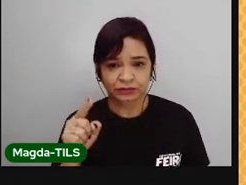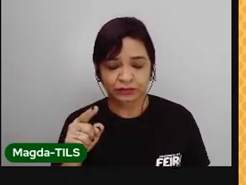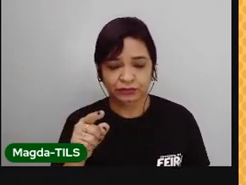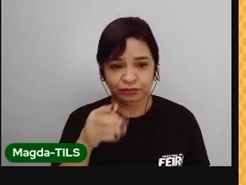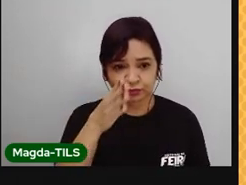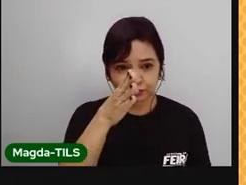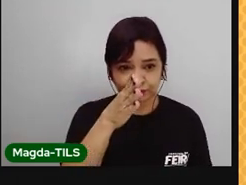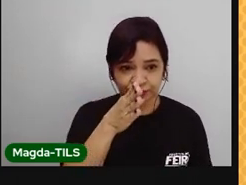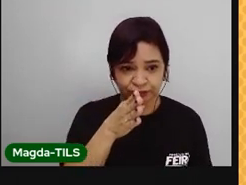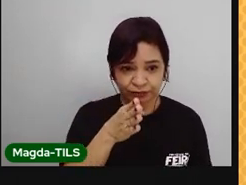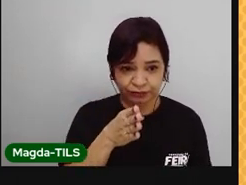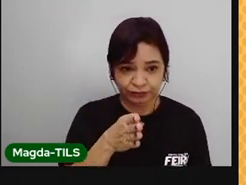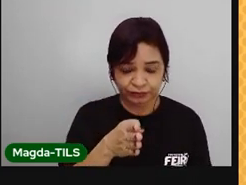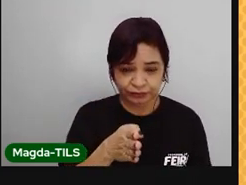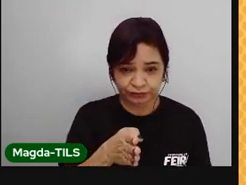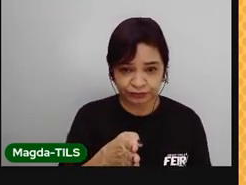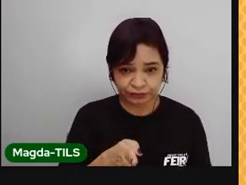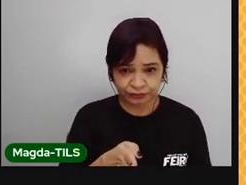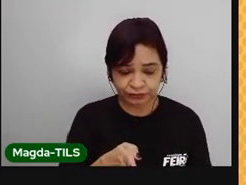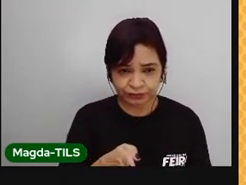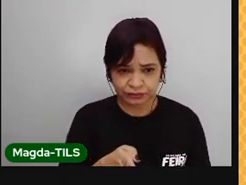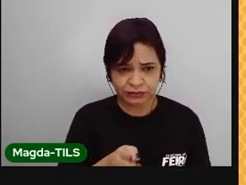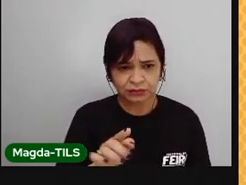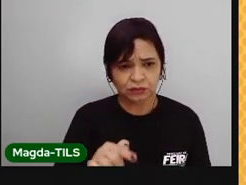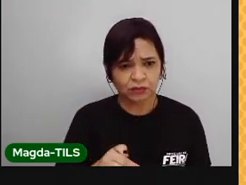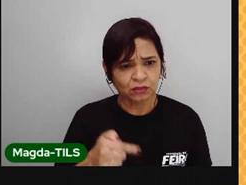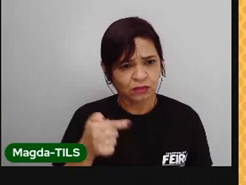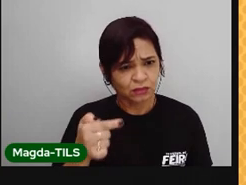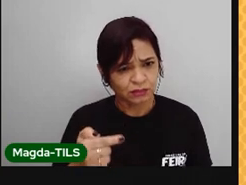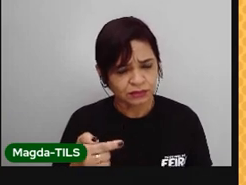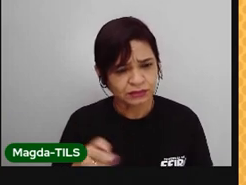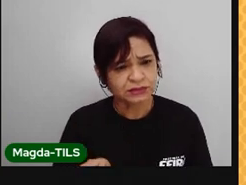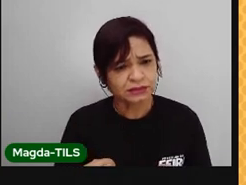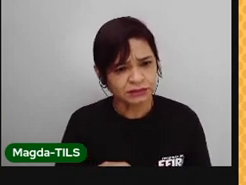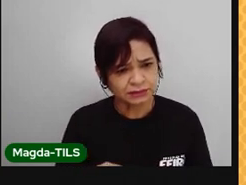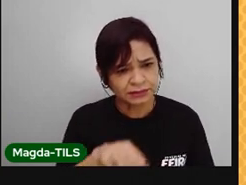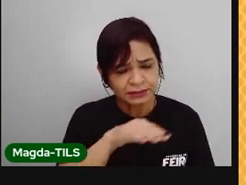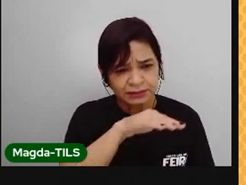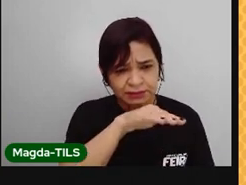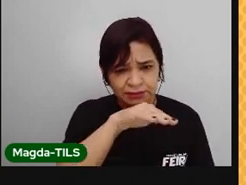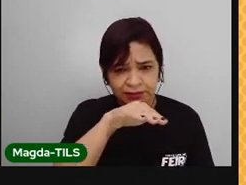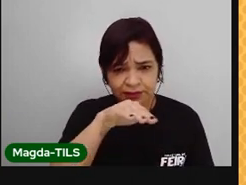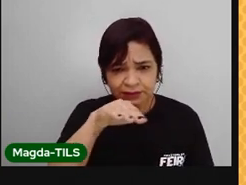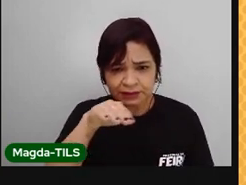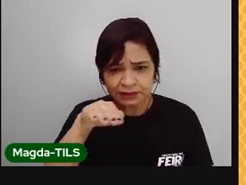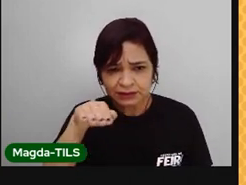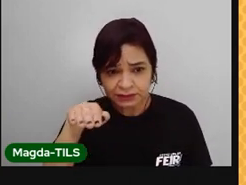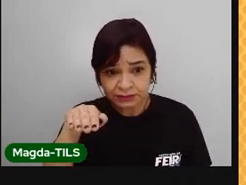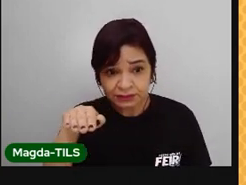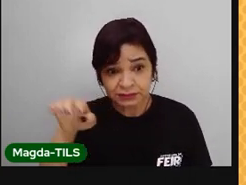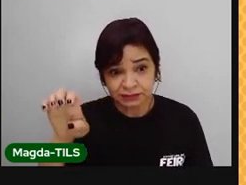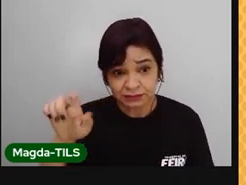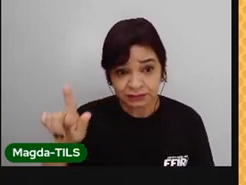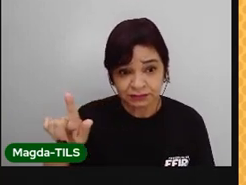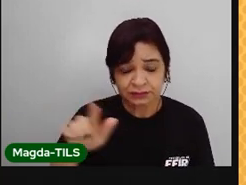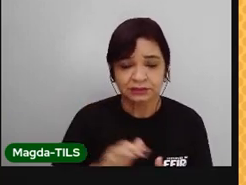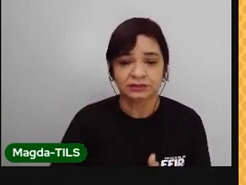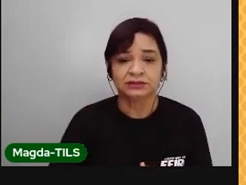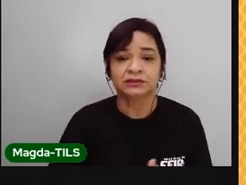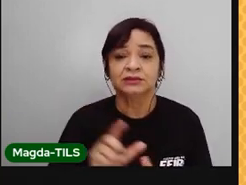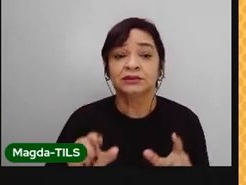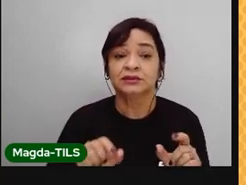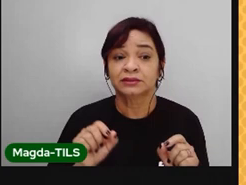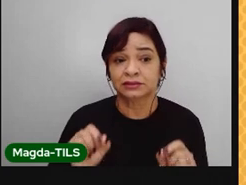longitudinal. E existe uma outra linha imaginária, chamada linha do Equador. Ela